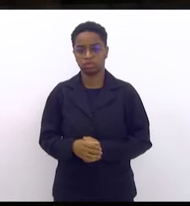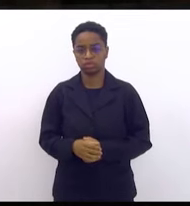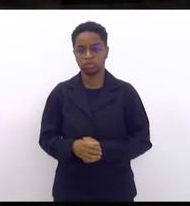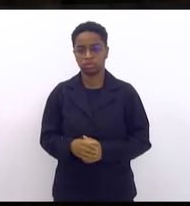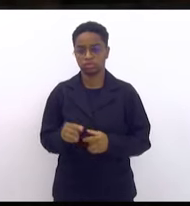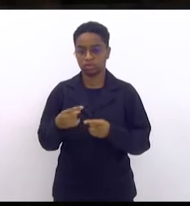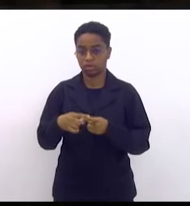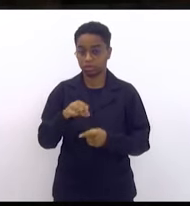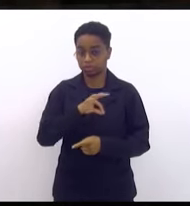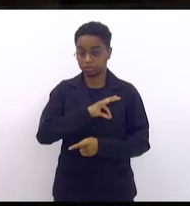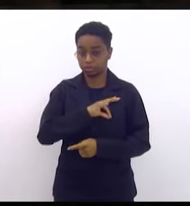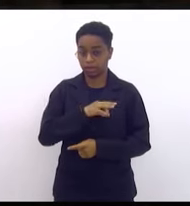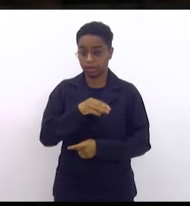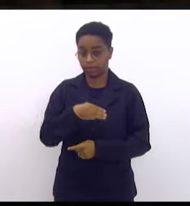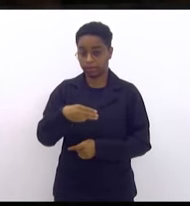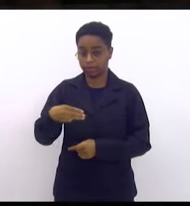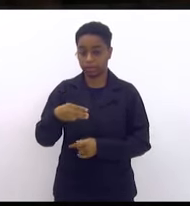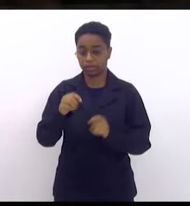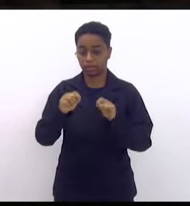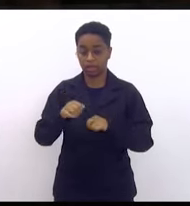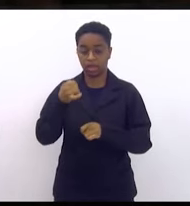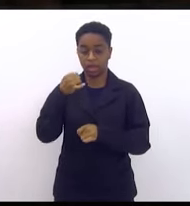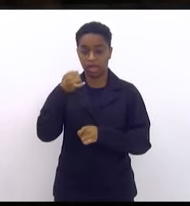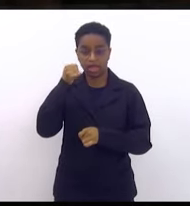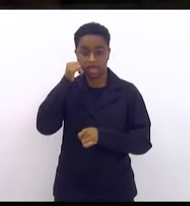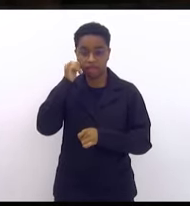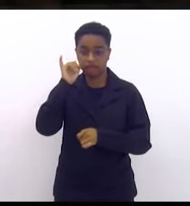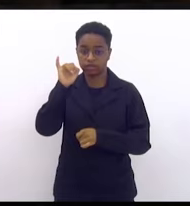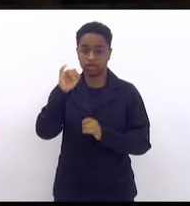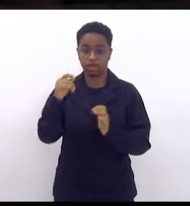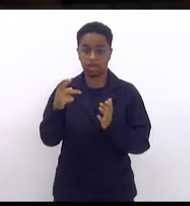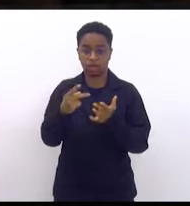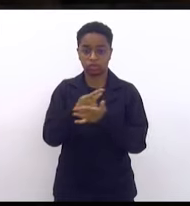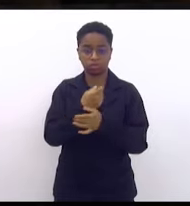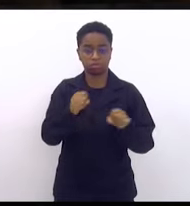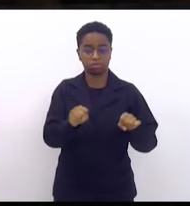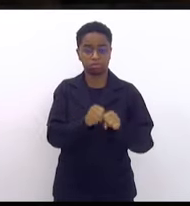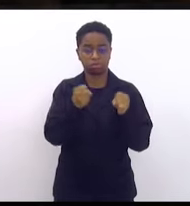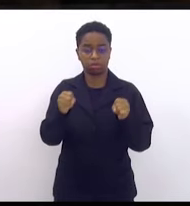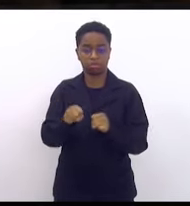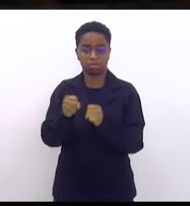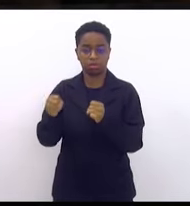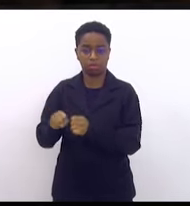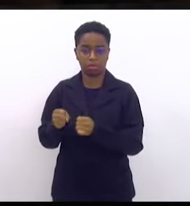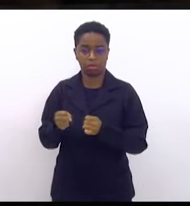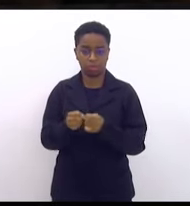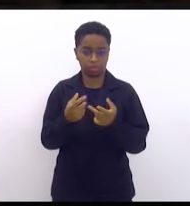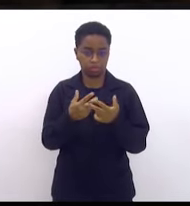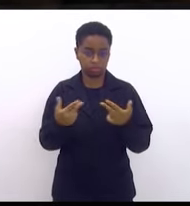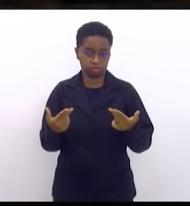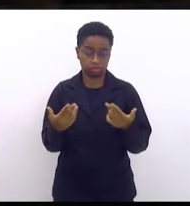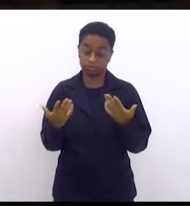para evitar os efeitos predatórios. Então,